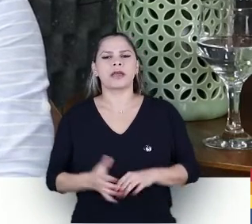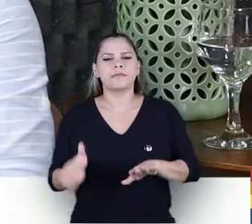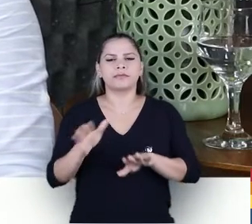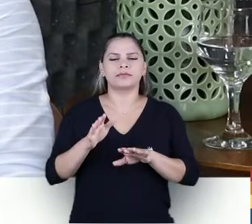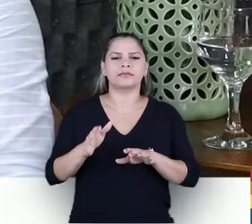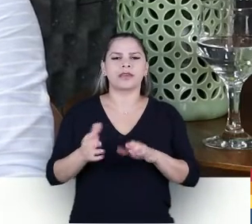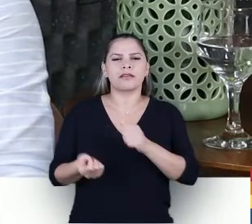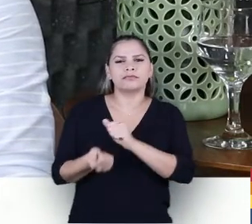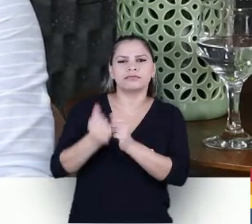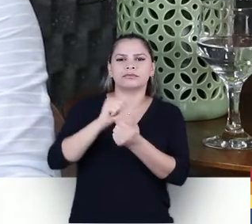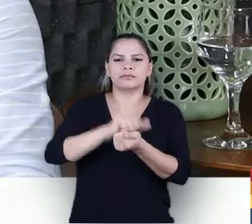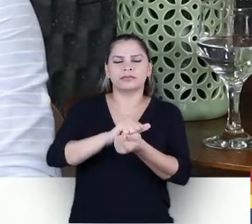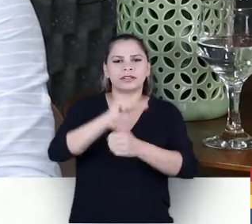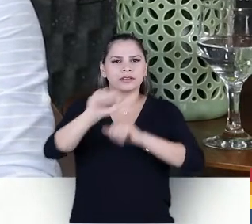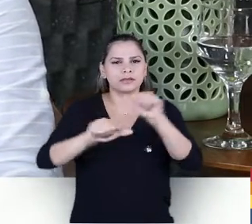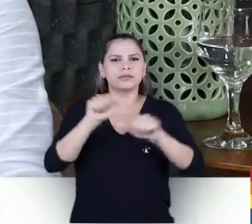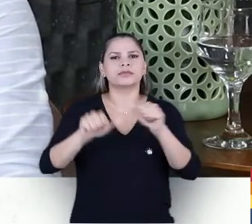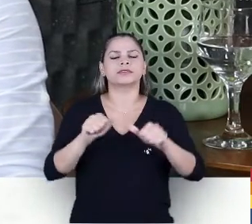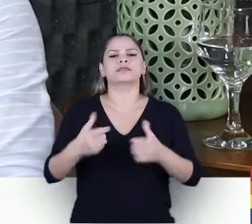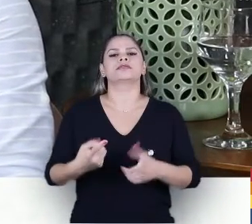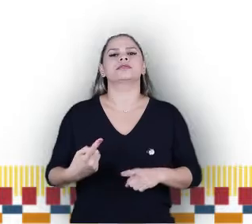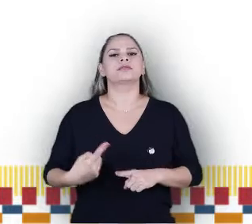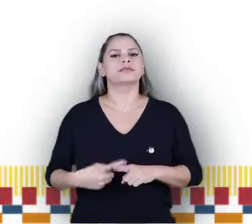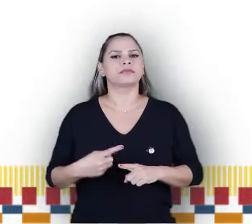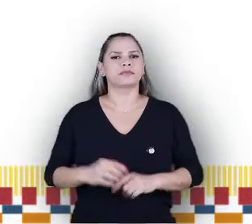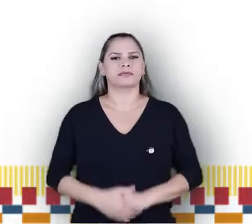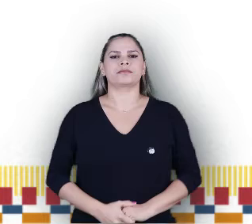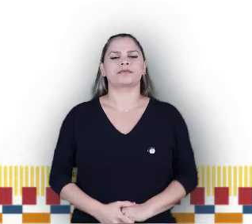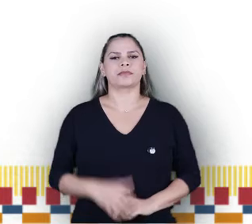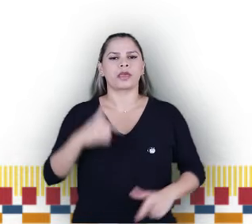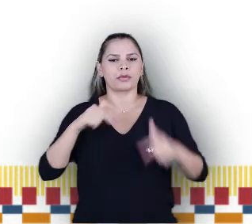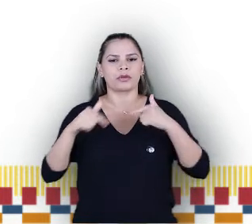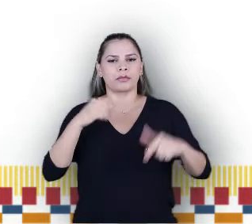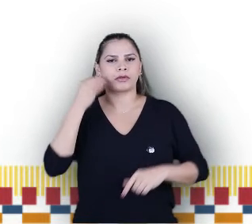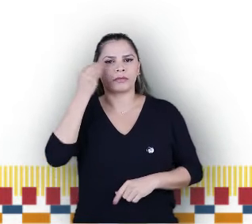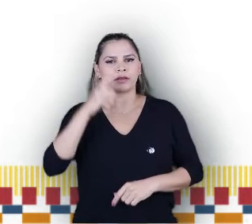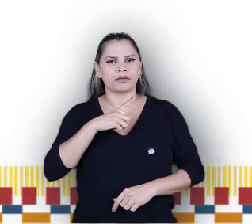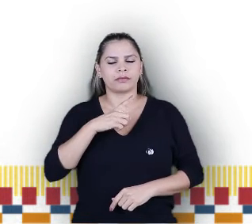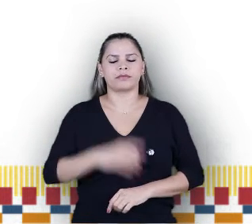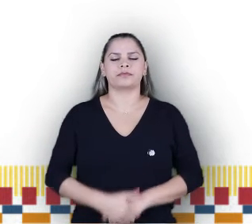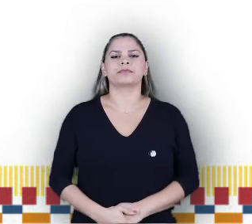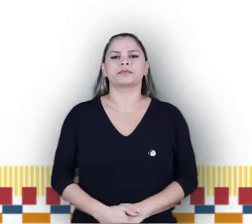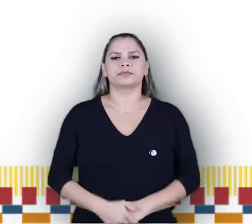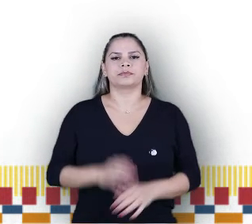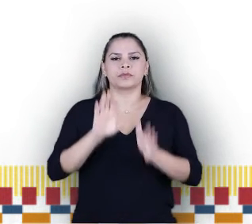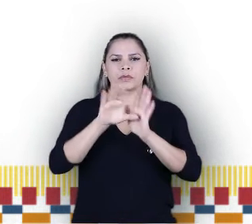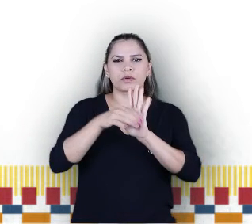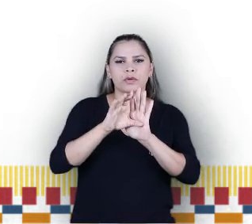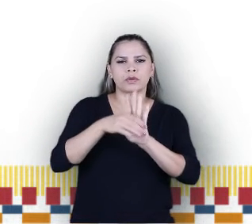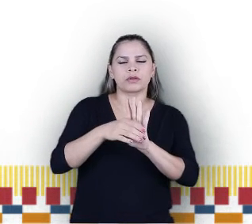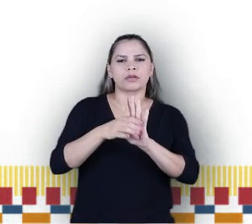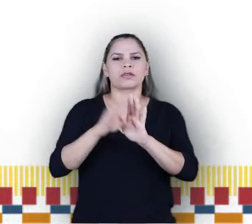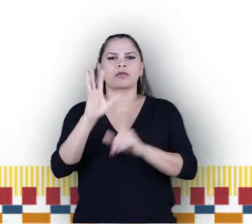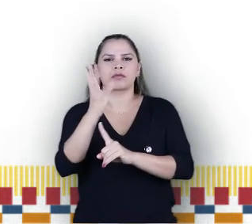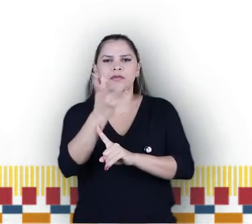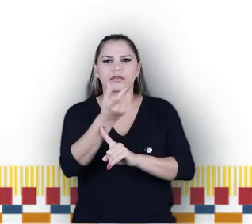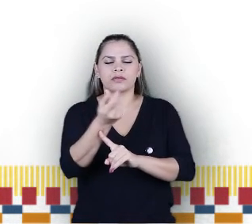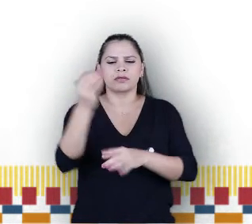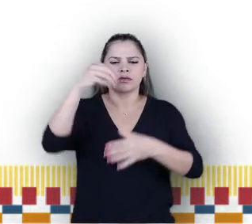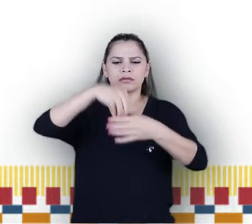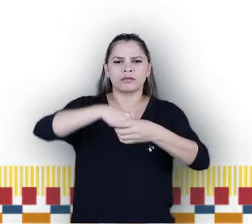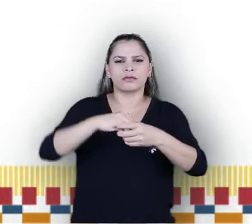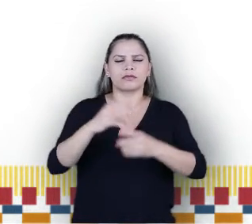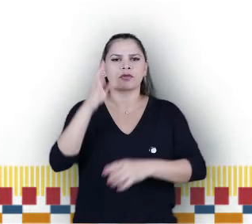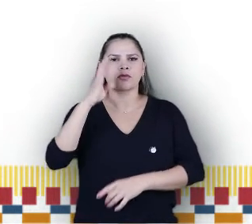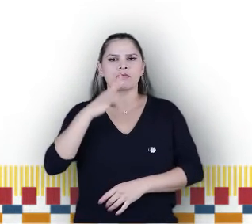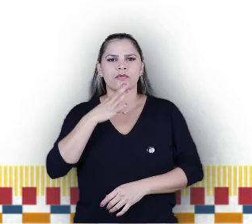conhecimento, ela envolve 4 linguagens. E essas 4 linguagens, elas não são desenvolvidas de uma